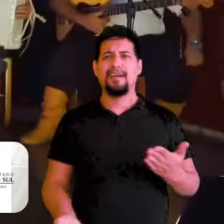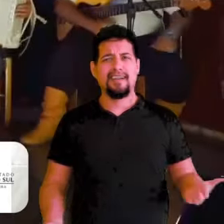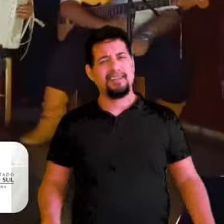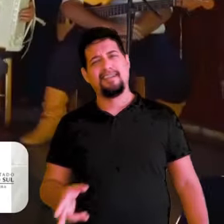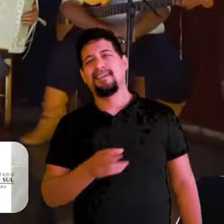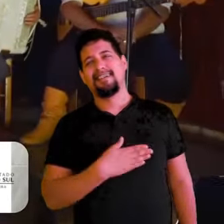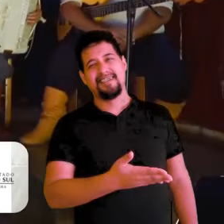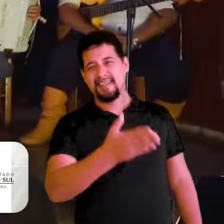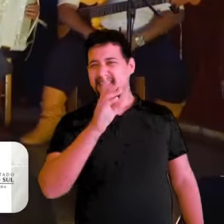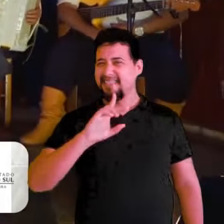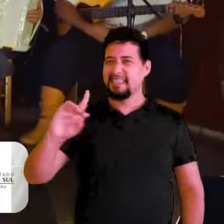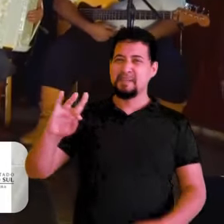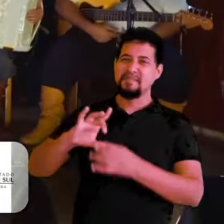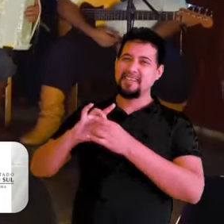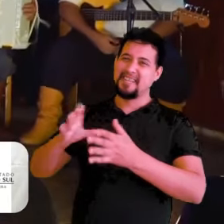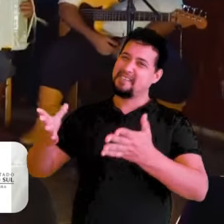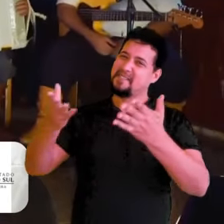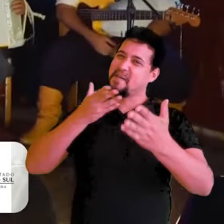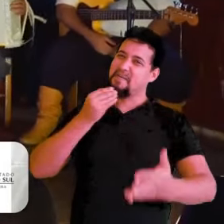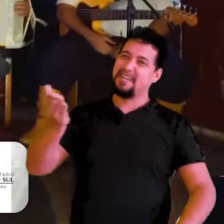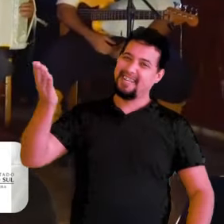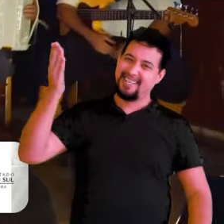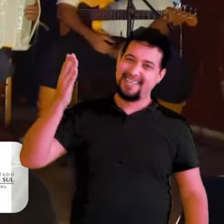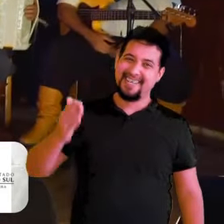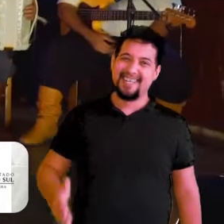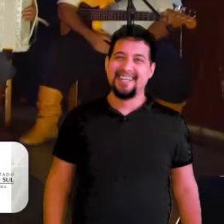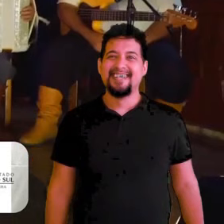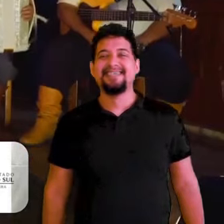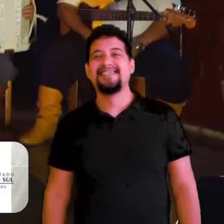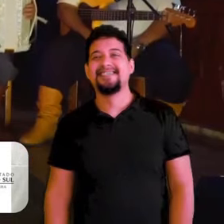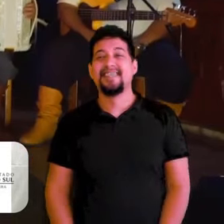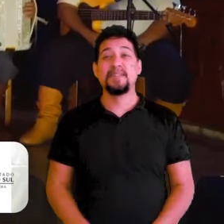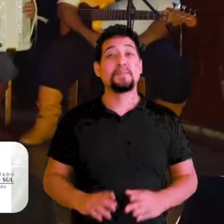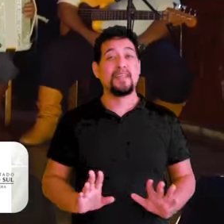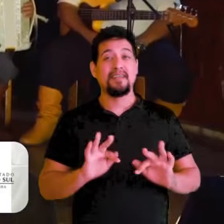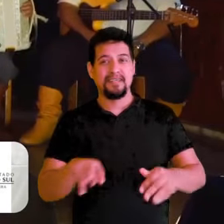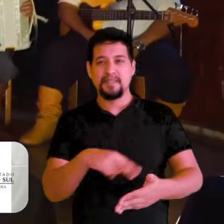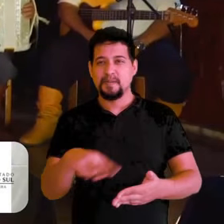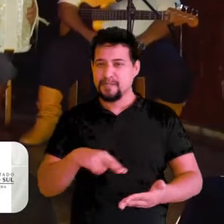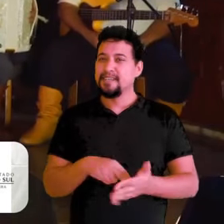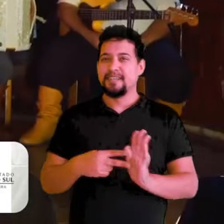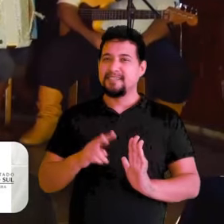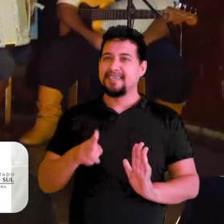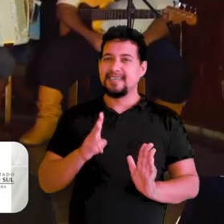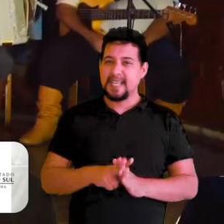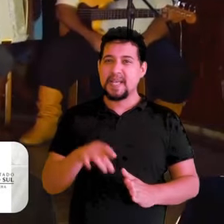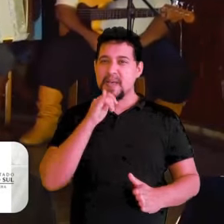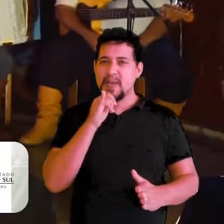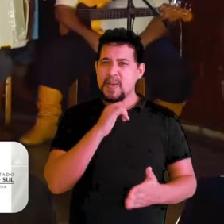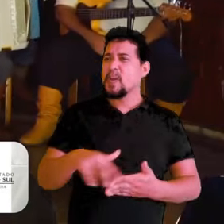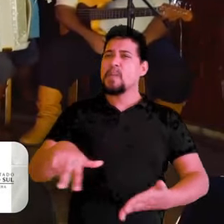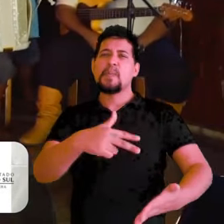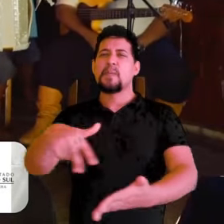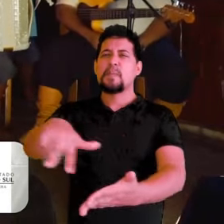Mosquedo? Credo! É o Zolivro, ao menos. É nas finaleiras de fandango, é mais ou menos assim, né?